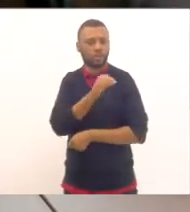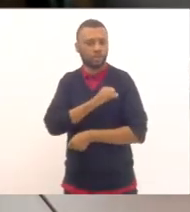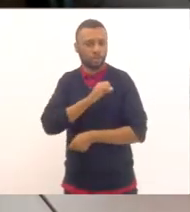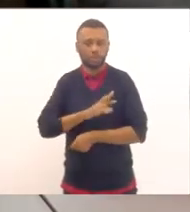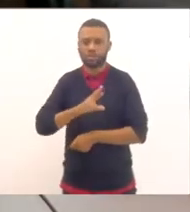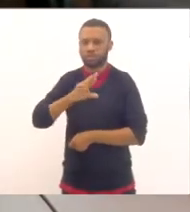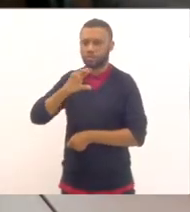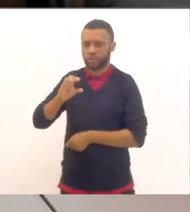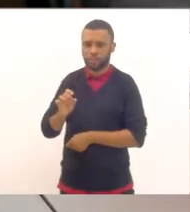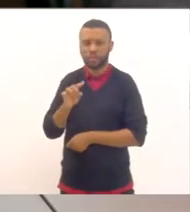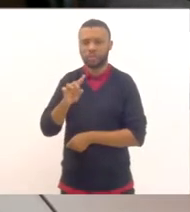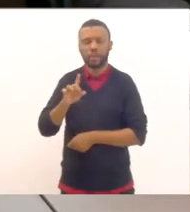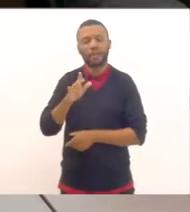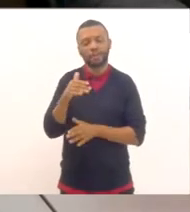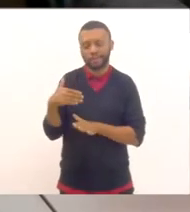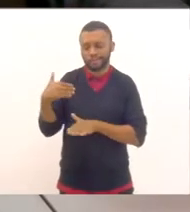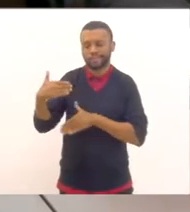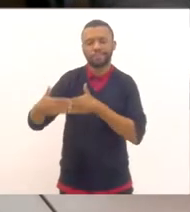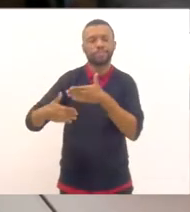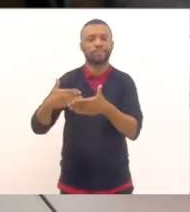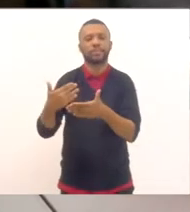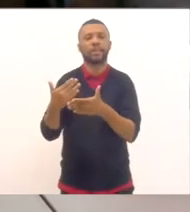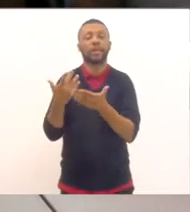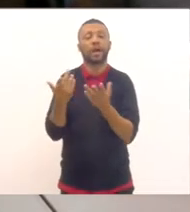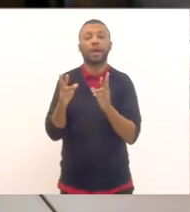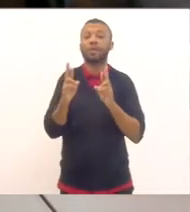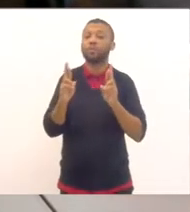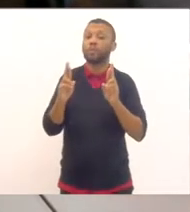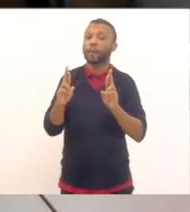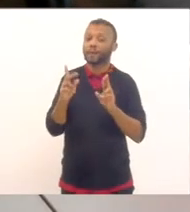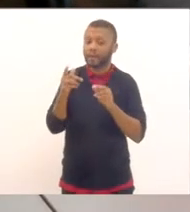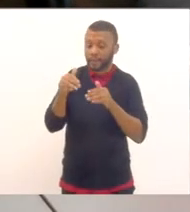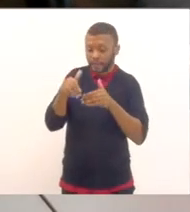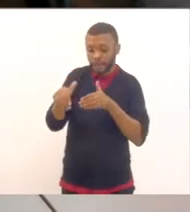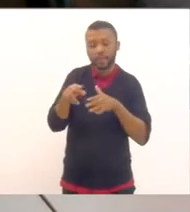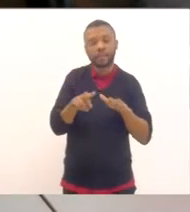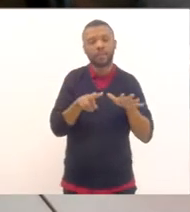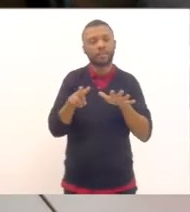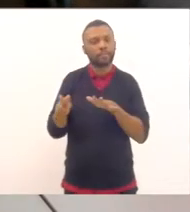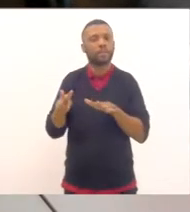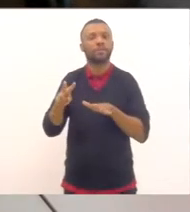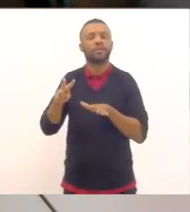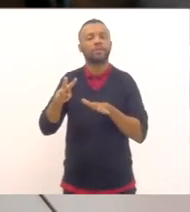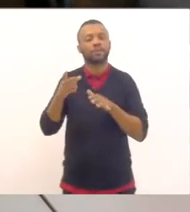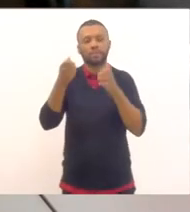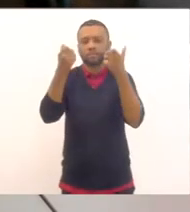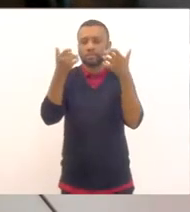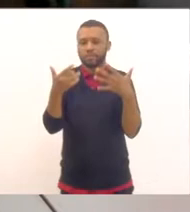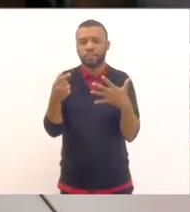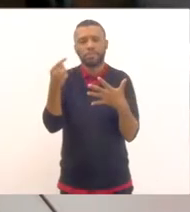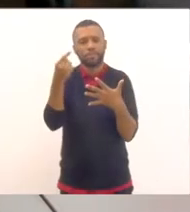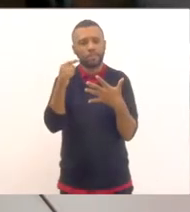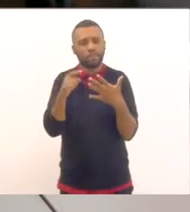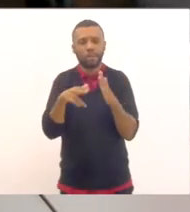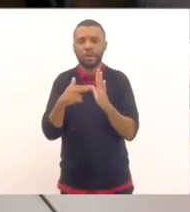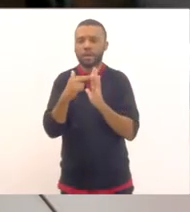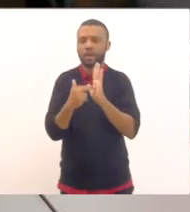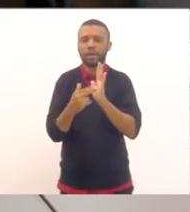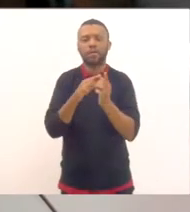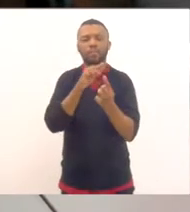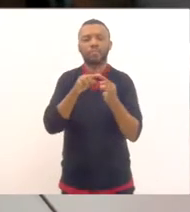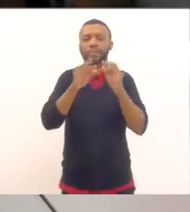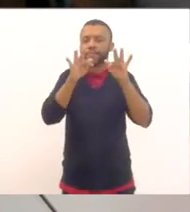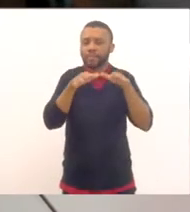ela está avançada EA expectativa é que essa semana sejam feitas as definições todas é para